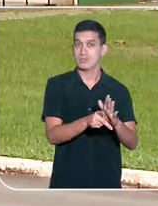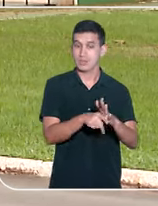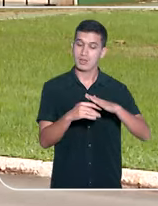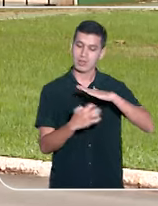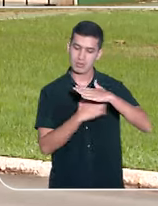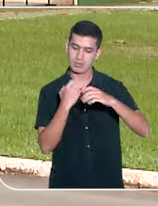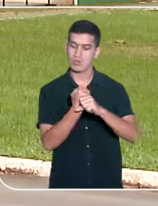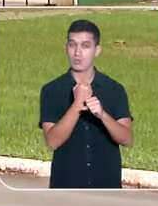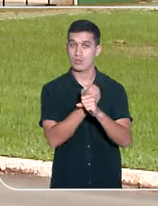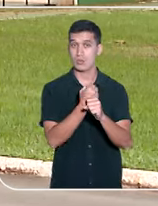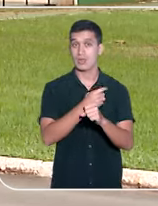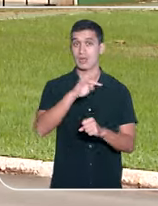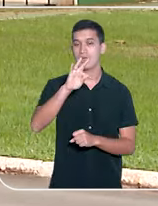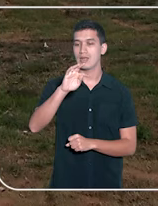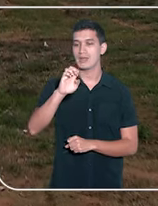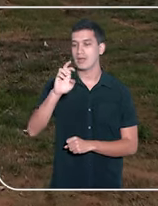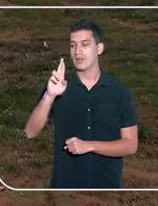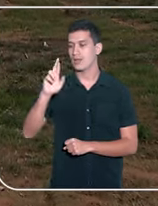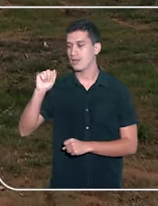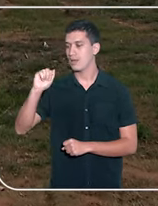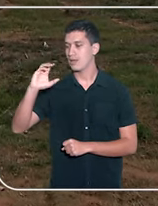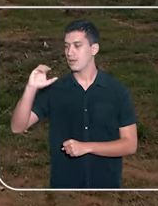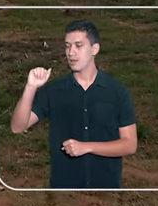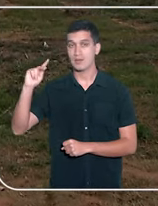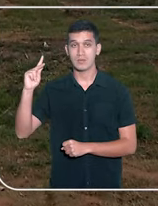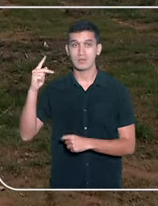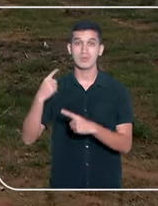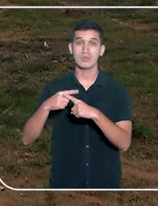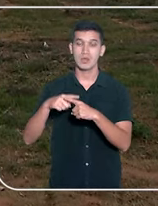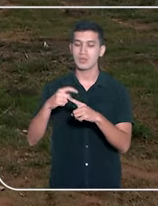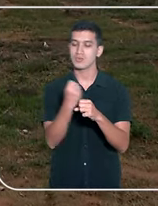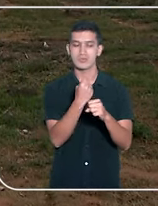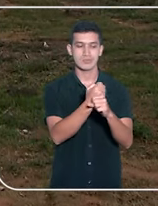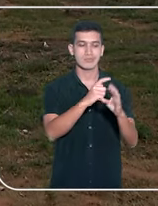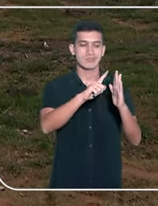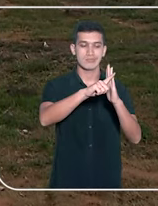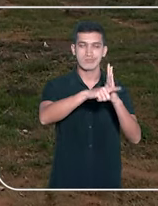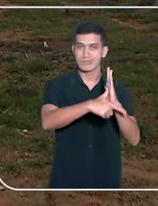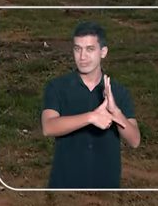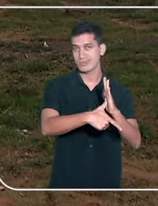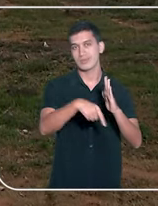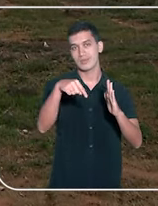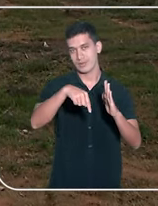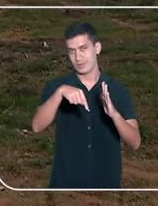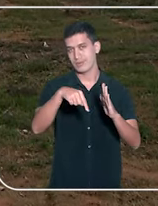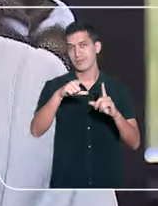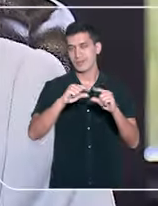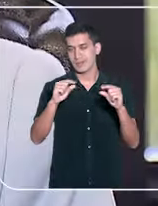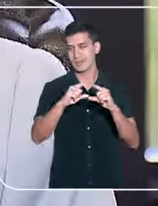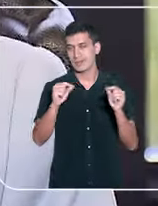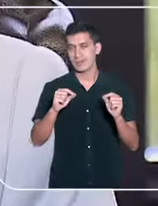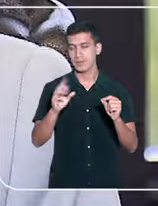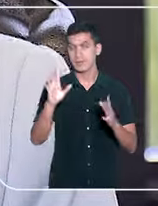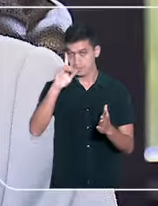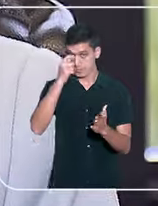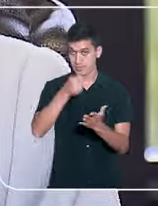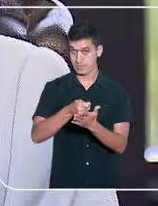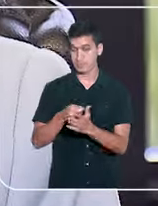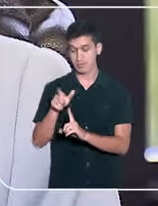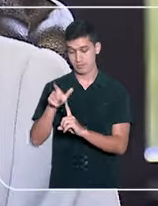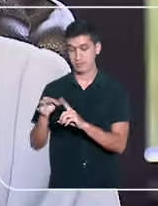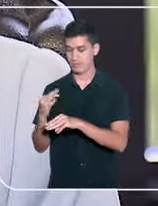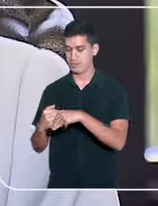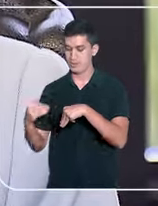imobiliária de Brasília Terra Cap por atraso em obras de infraestrutura e de urbanização no setor Noroeste com a decisão a